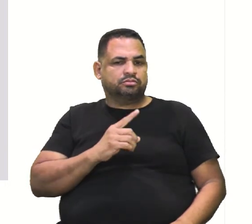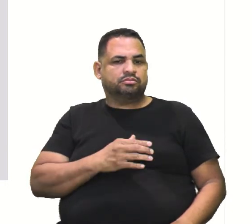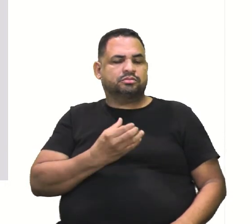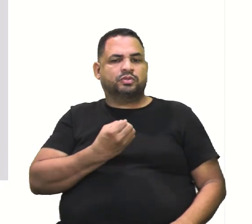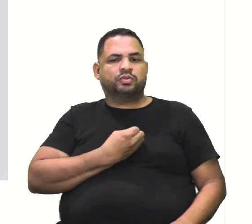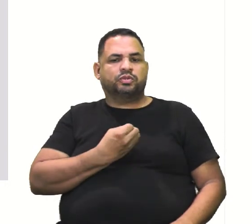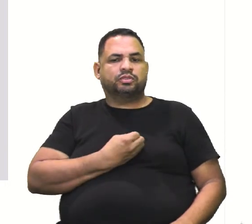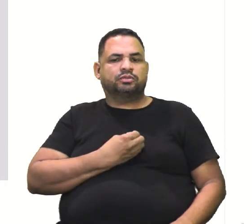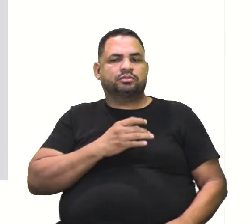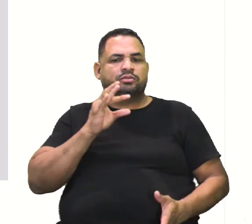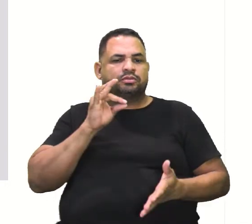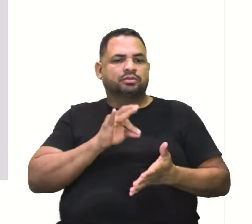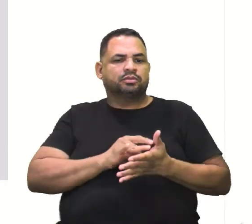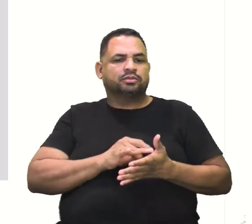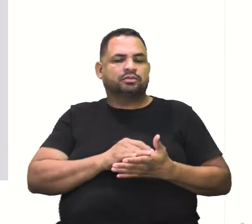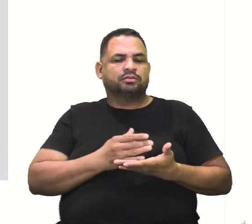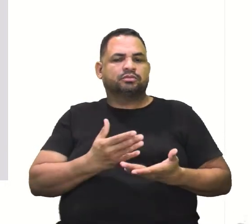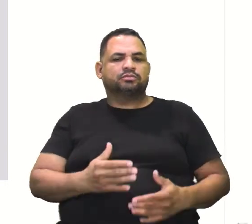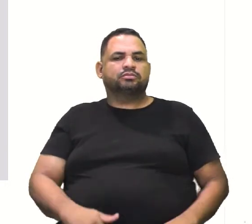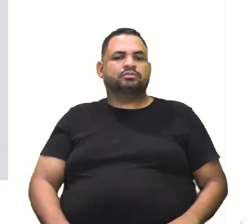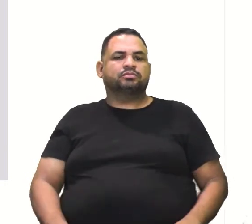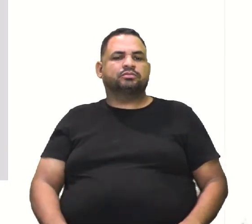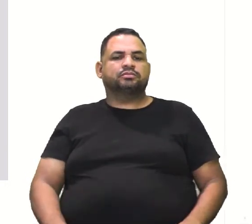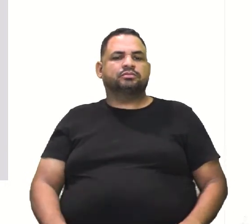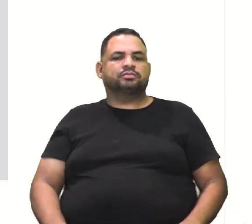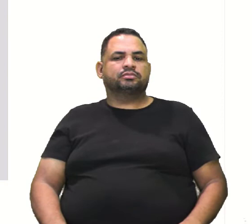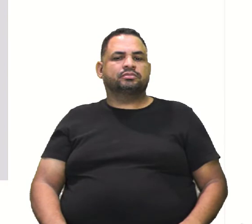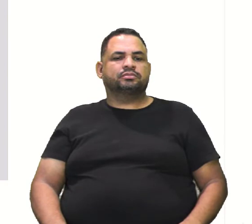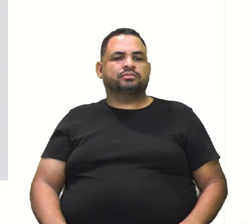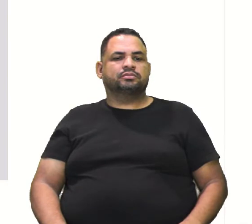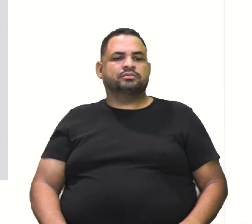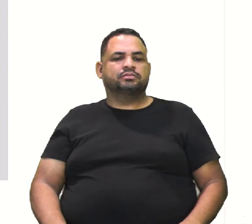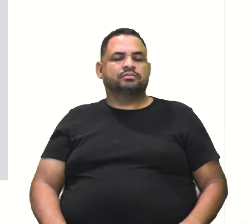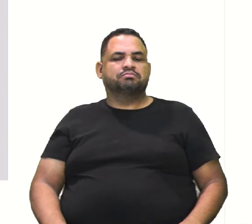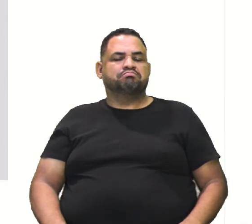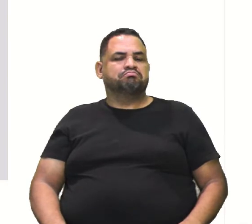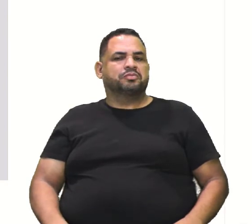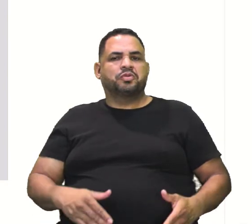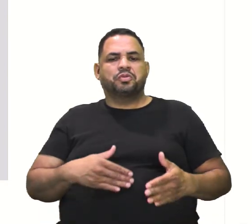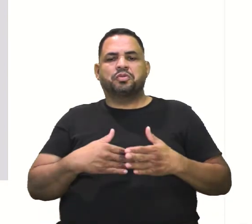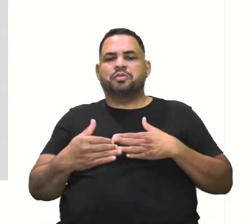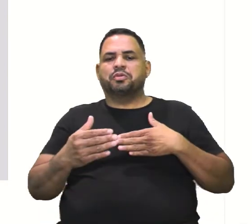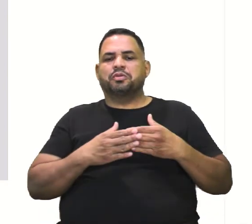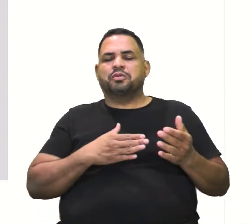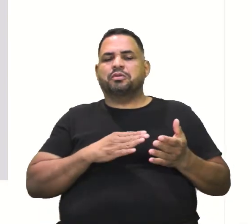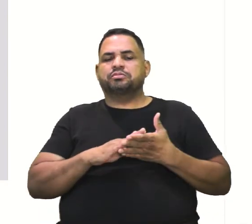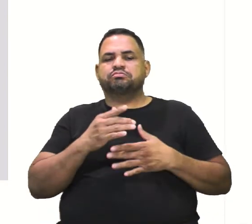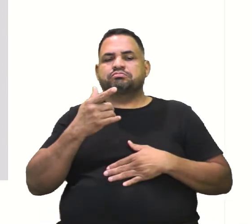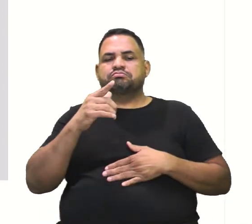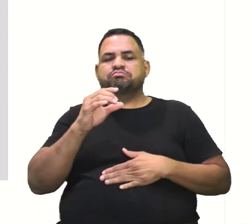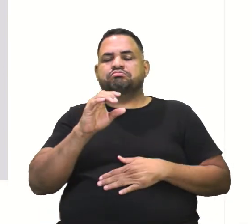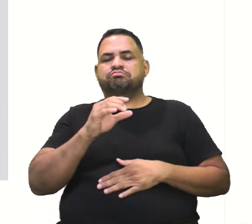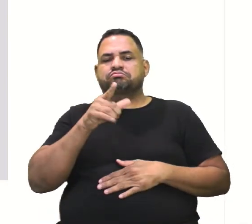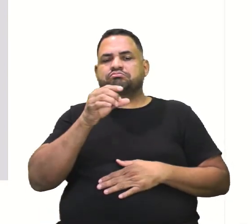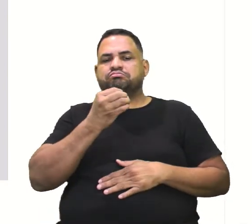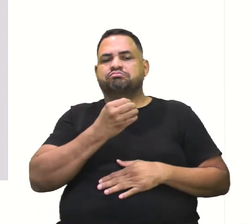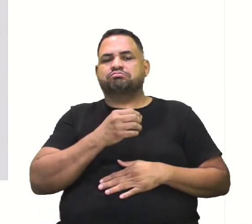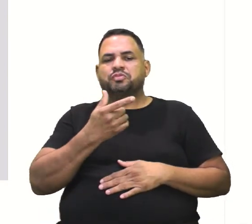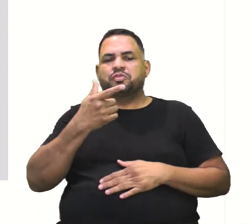É um número real. Tente multiplicar esse número por qualquer outro